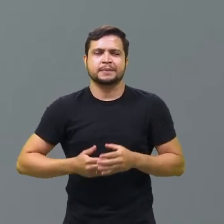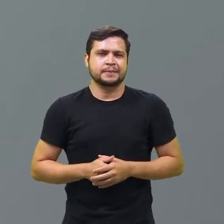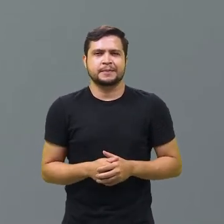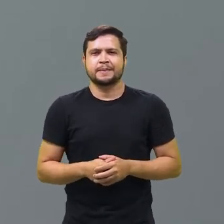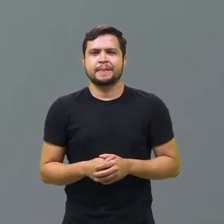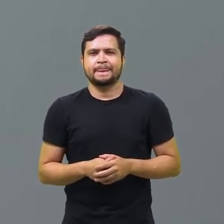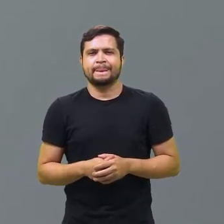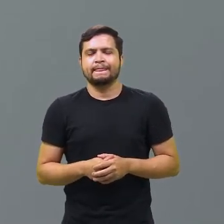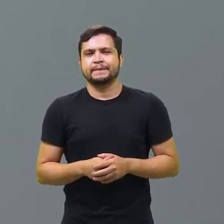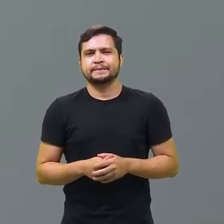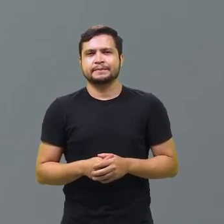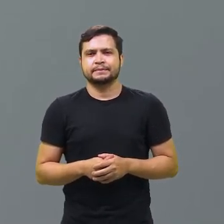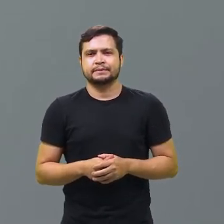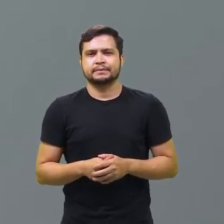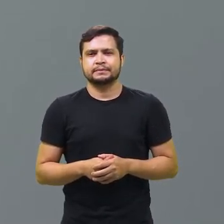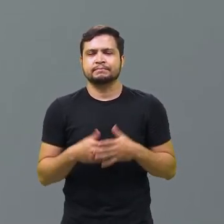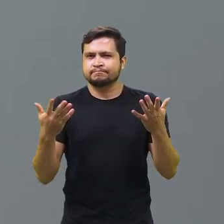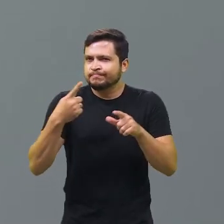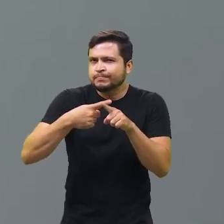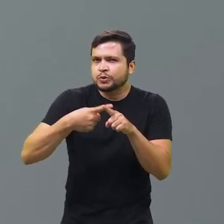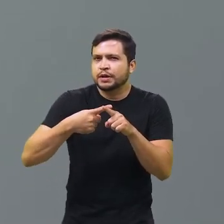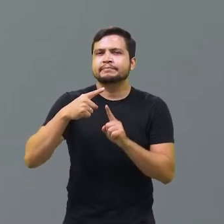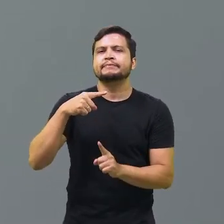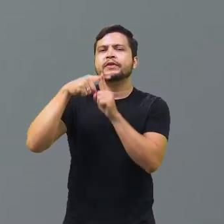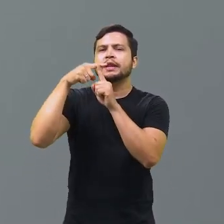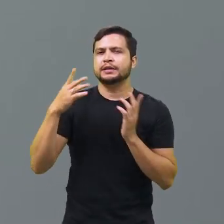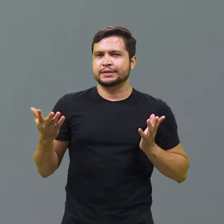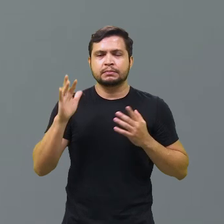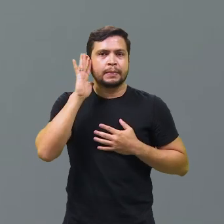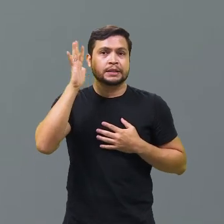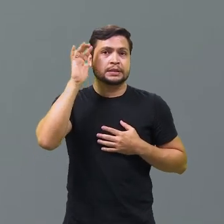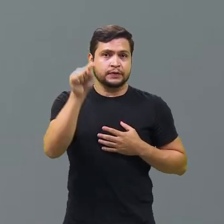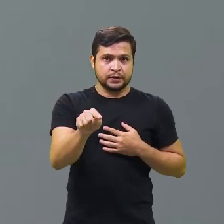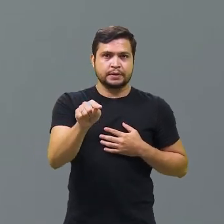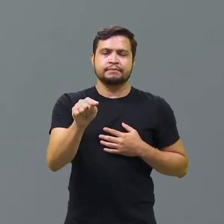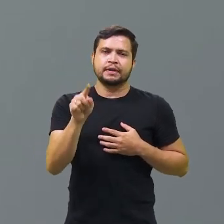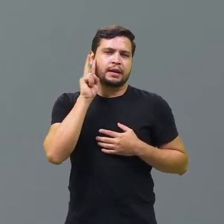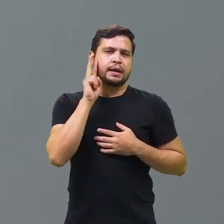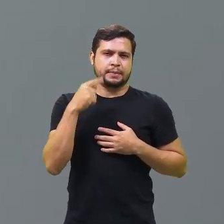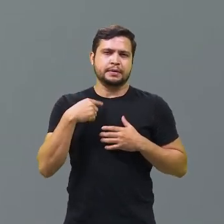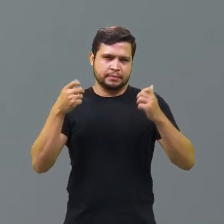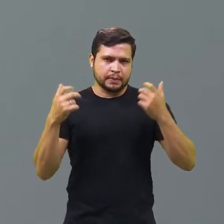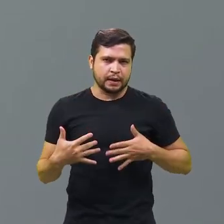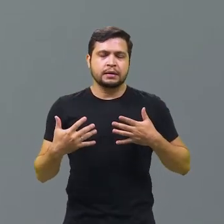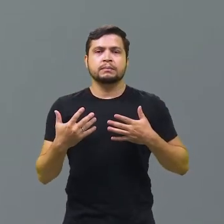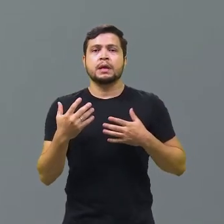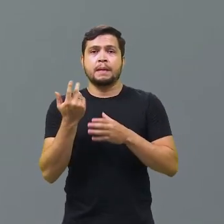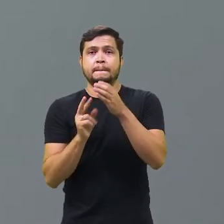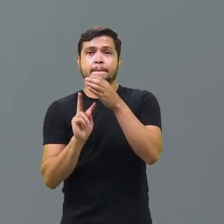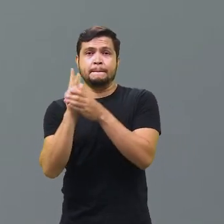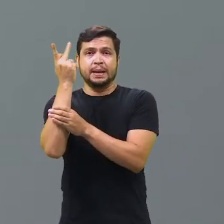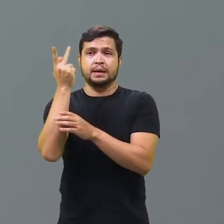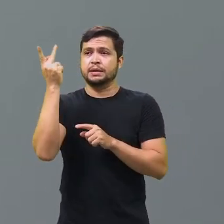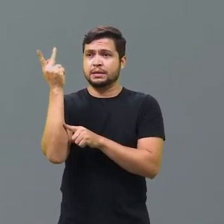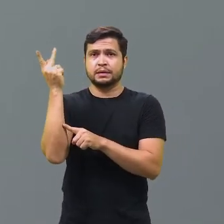né? Com alguns grupos de insetos e outros animais também. Então, por que isso foi vantagem? Imagine você, olha o que a gente falou, as plantas elas não têm